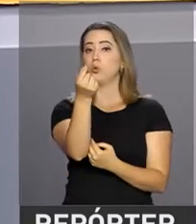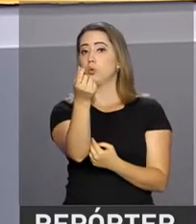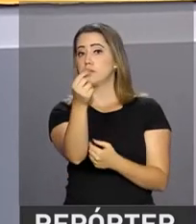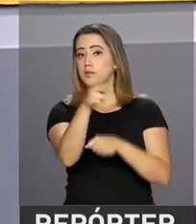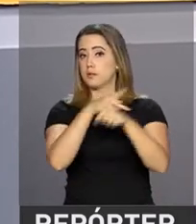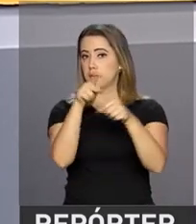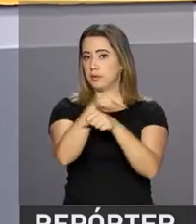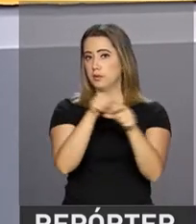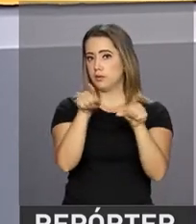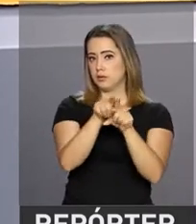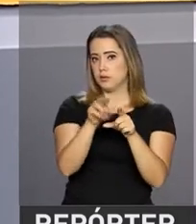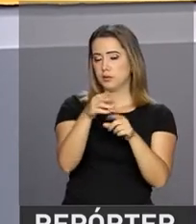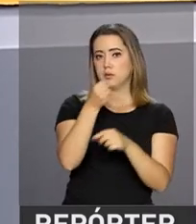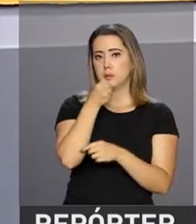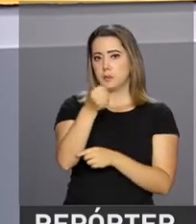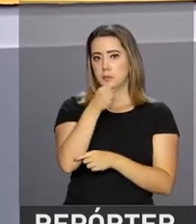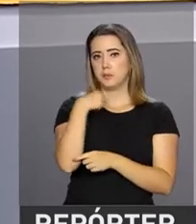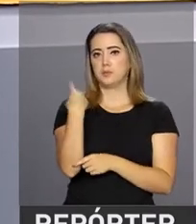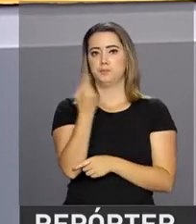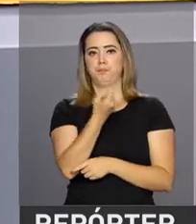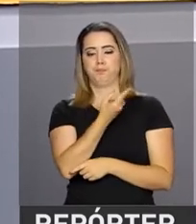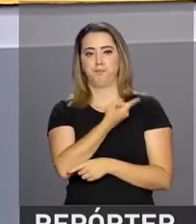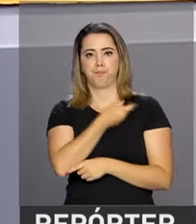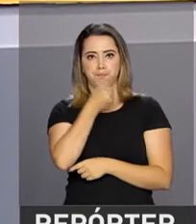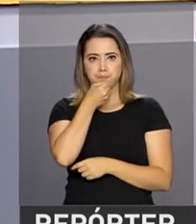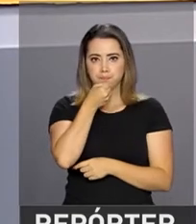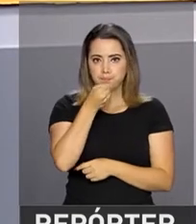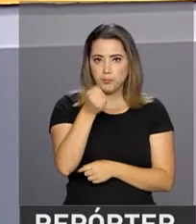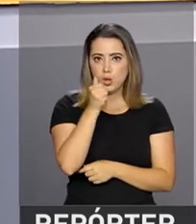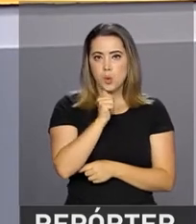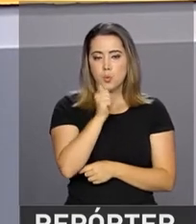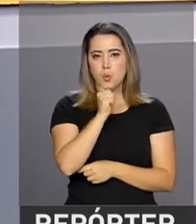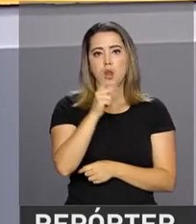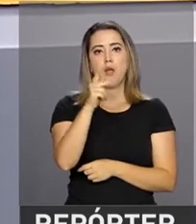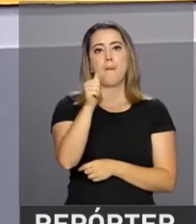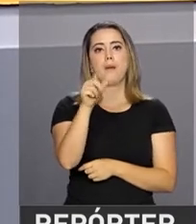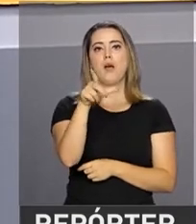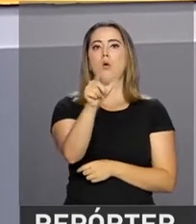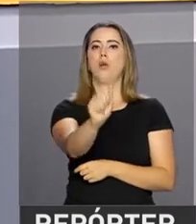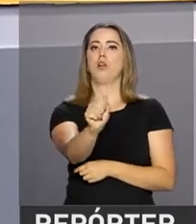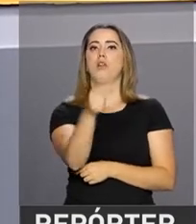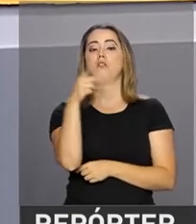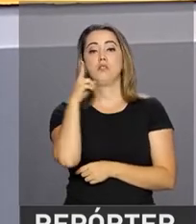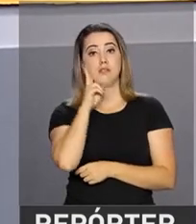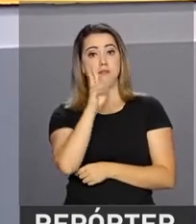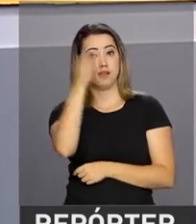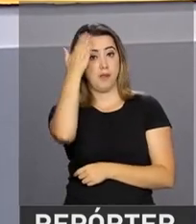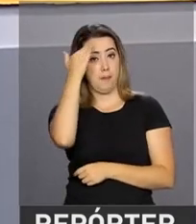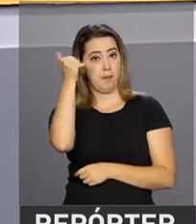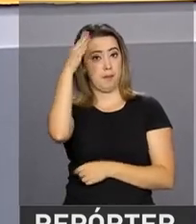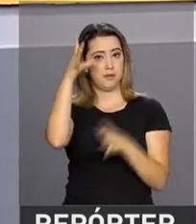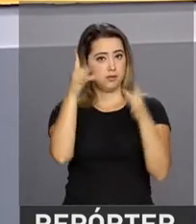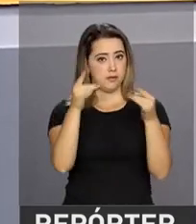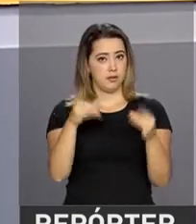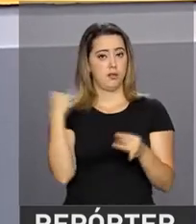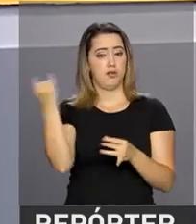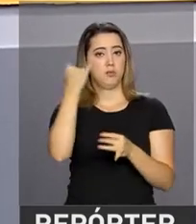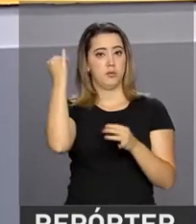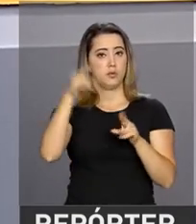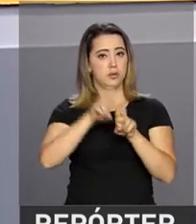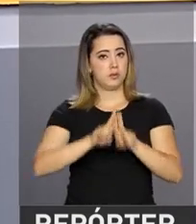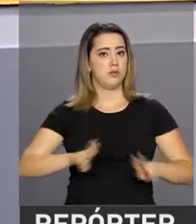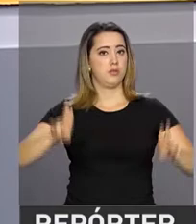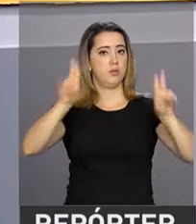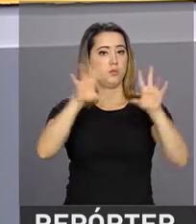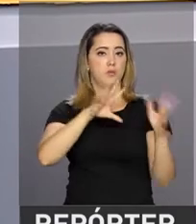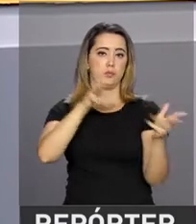200 países. Na reportagem da nossa correspondente nos Estados Unidos, Paola de Orte, você vai saber um pouco mais sobre a importância da ONU